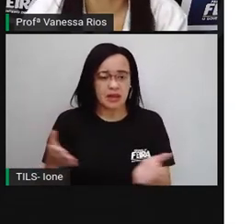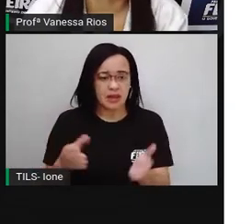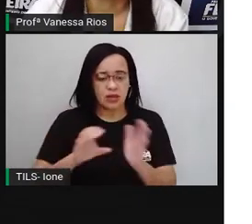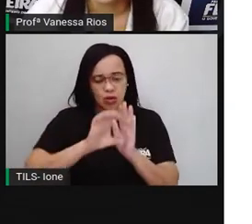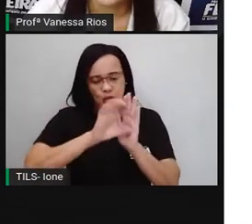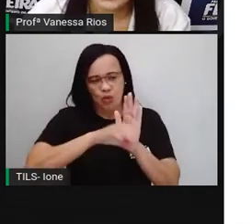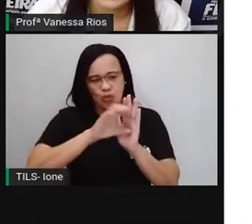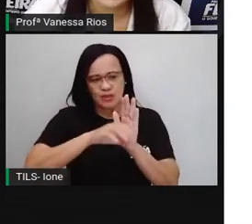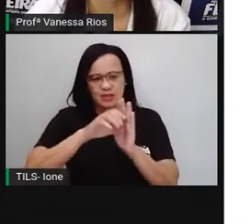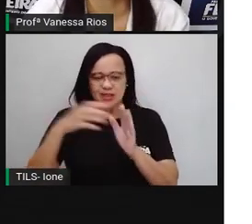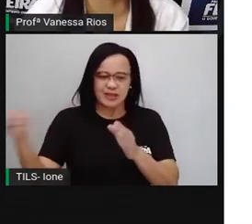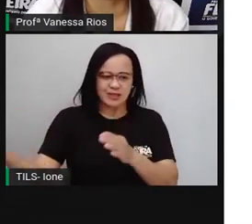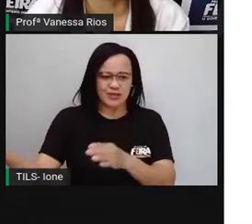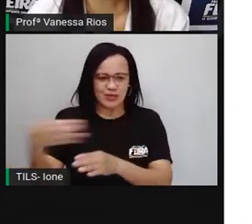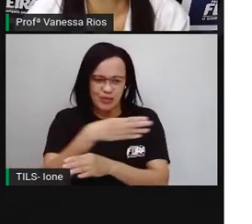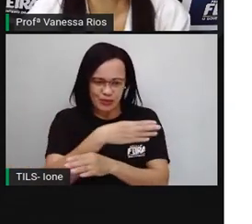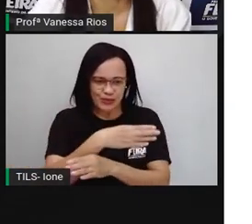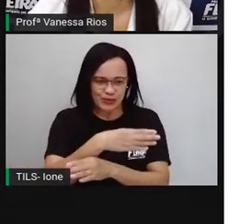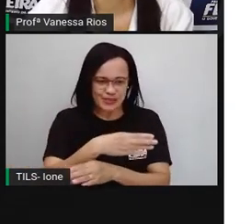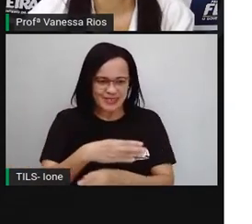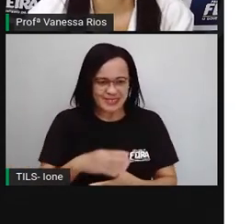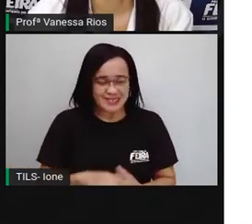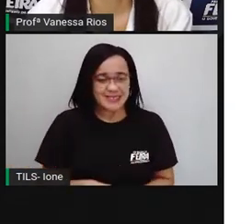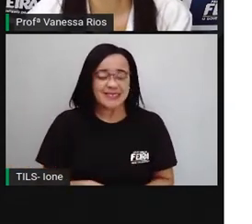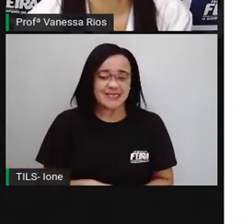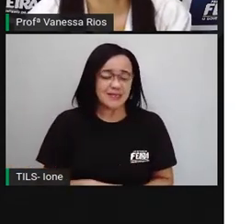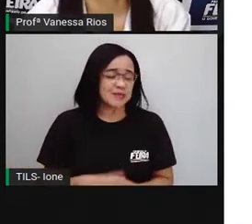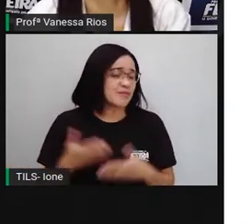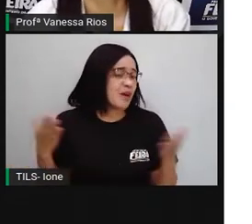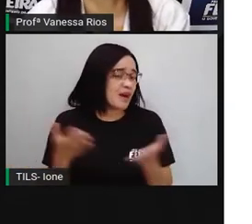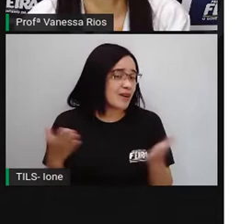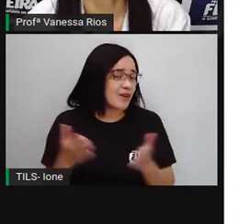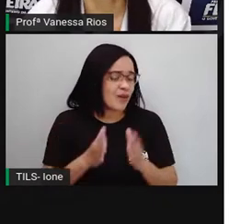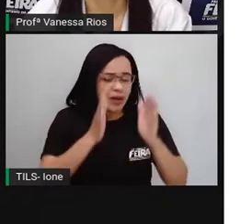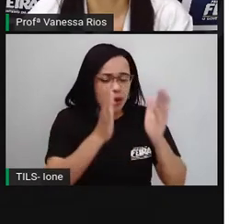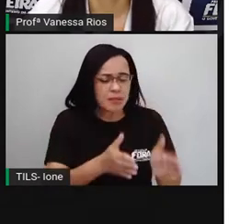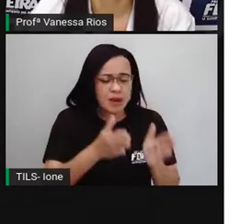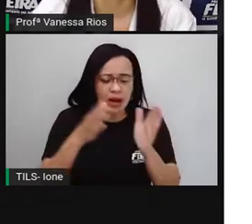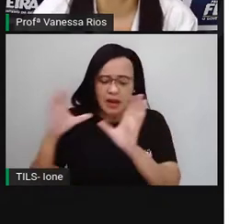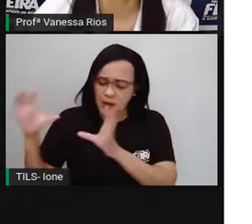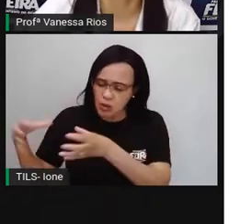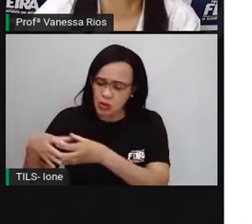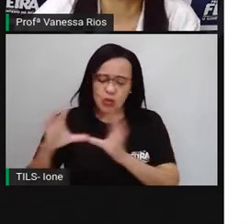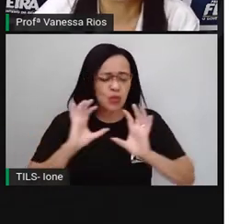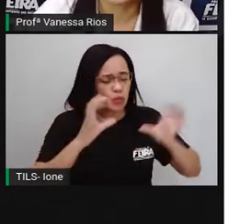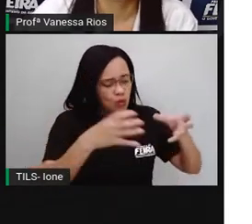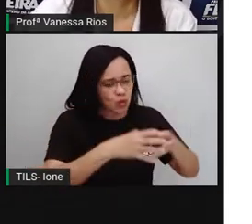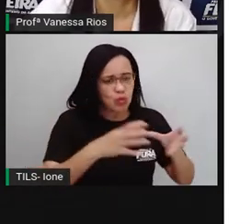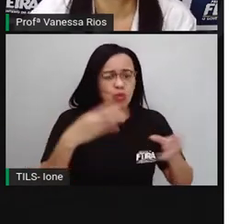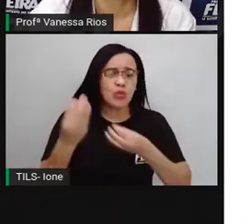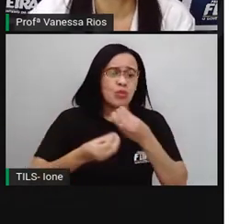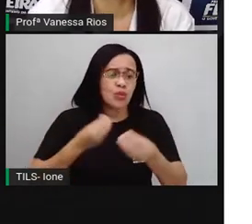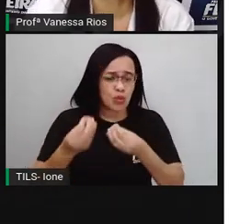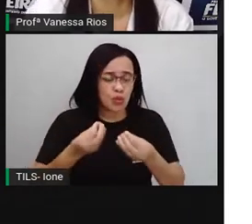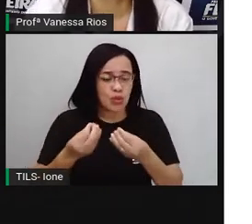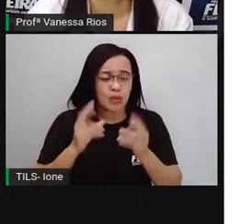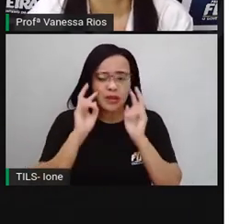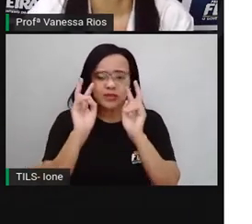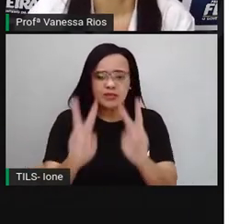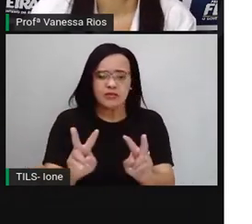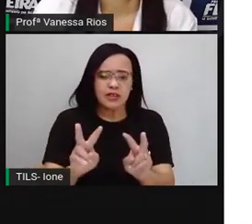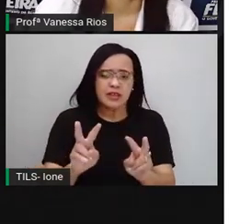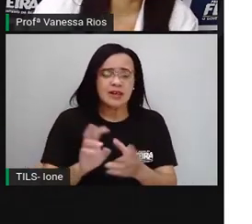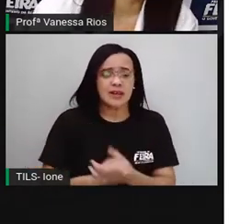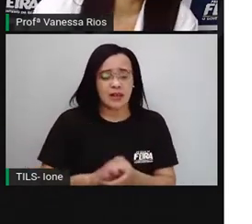os não poliedros. E como é que a gente classifica então, Pro? O que é que a gente observa na hora da gente